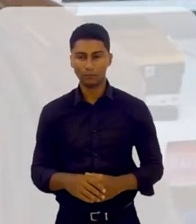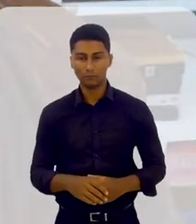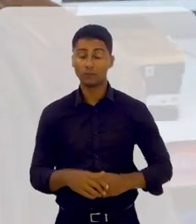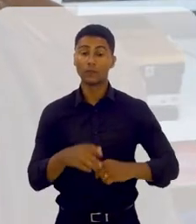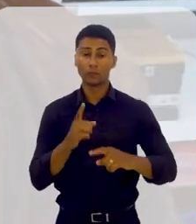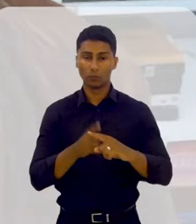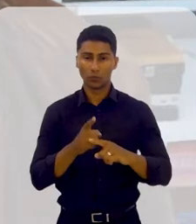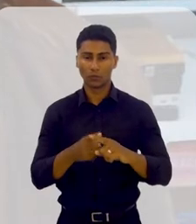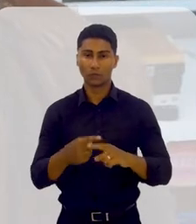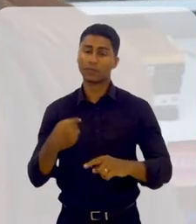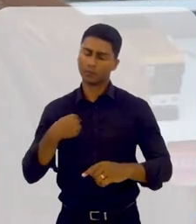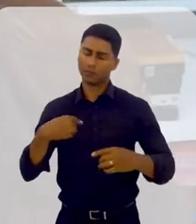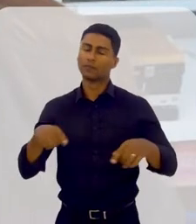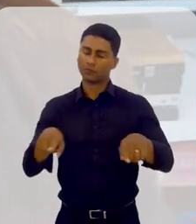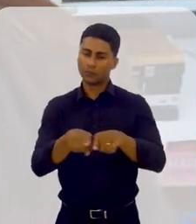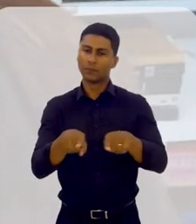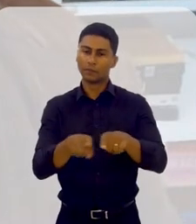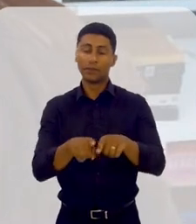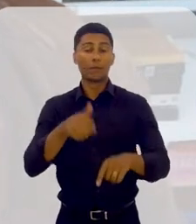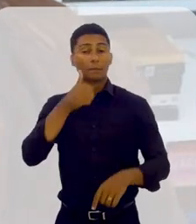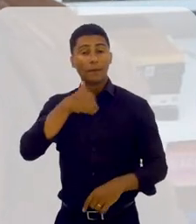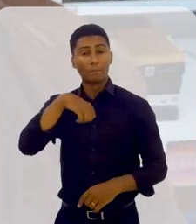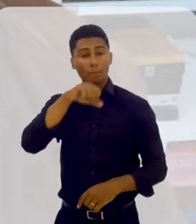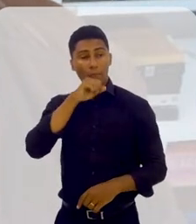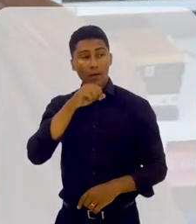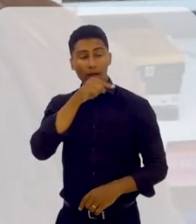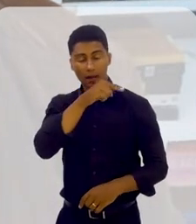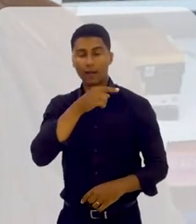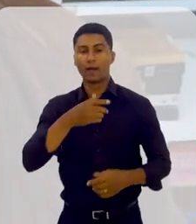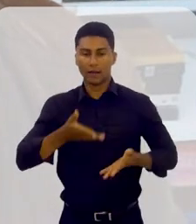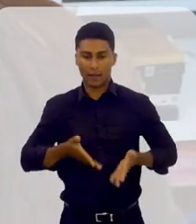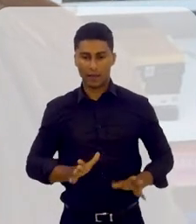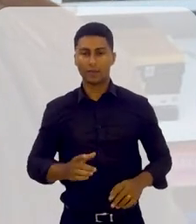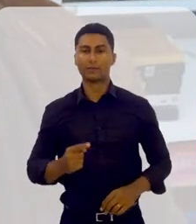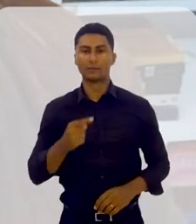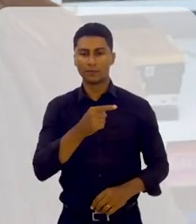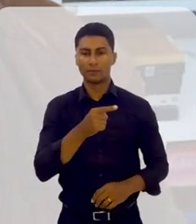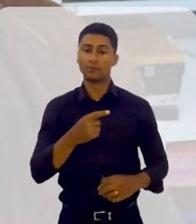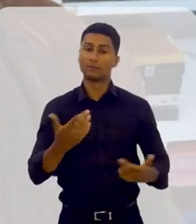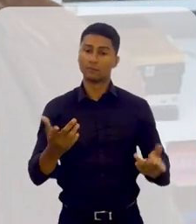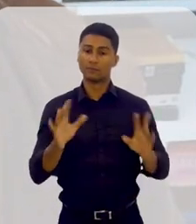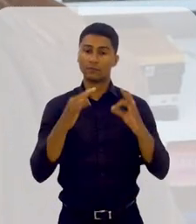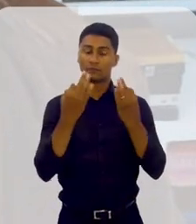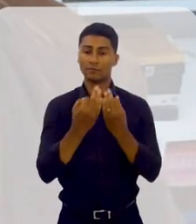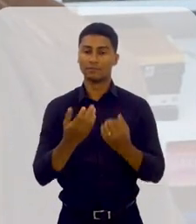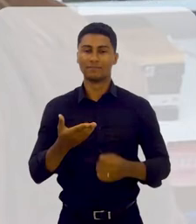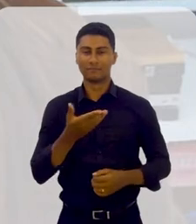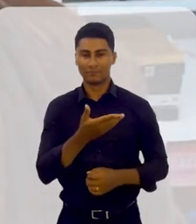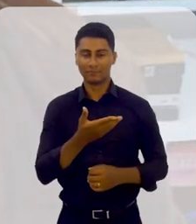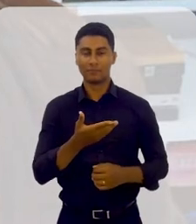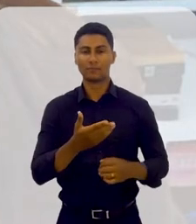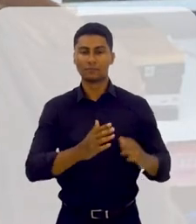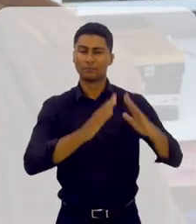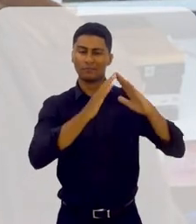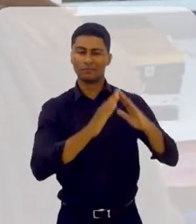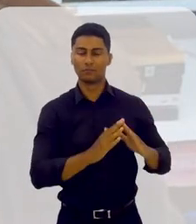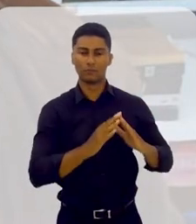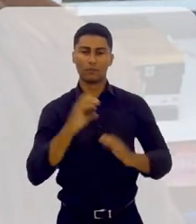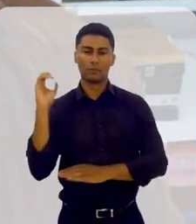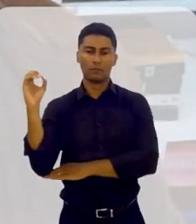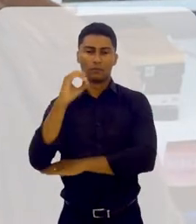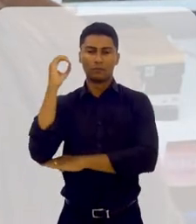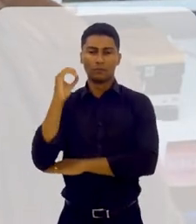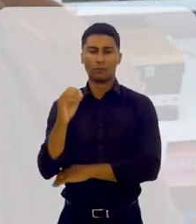porque eu tenho também uma origem no Rio Grande do Sul, minha mãe era de lá, E a família era de Jaguarão. A família morava em